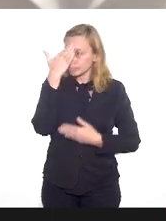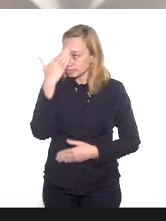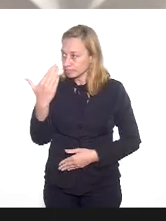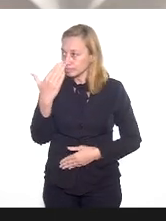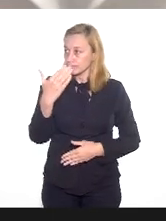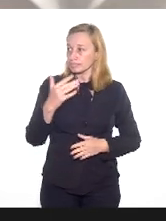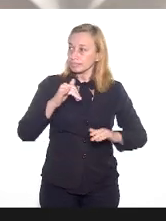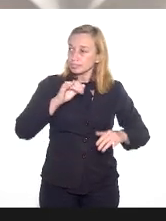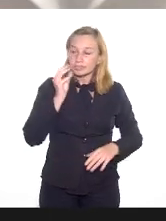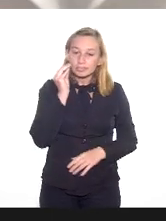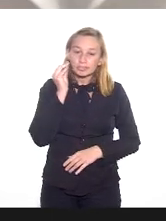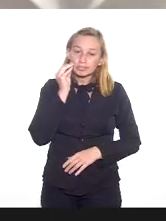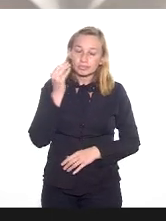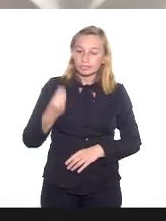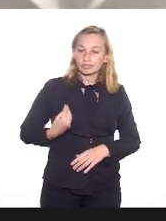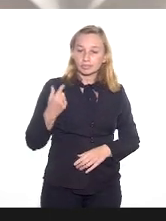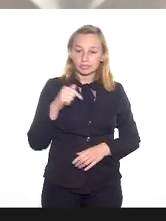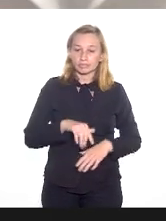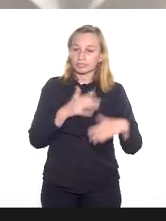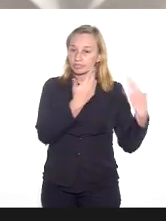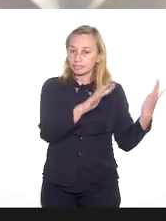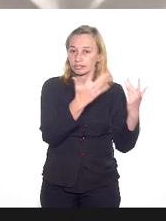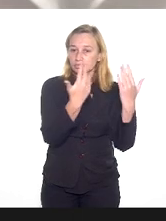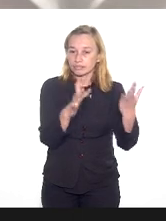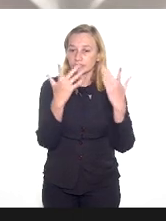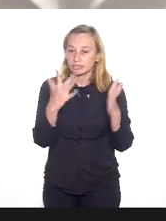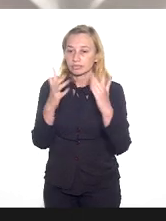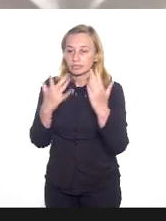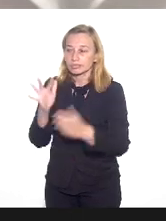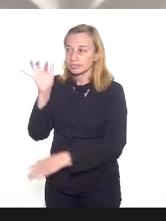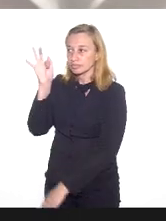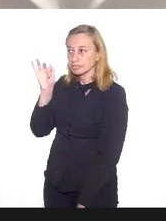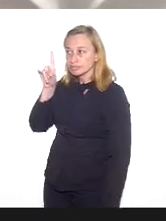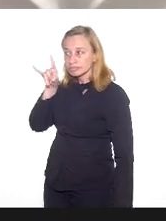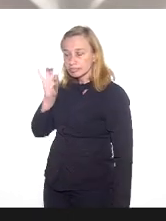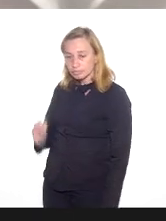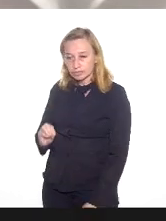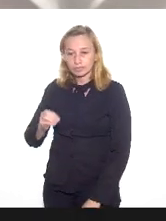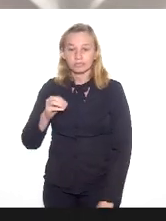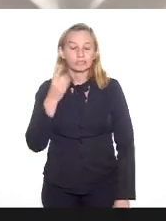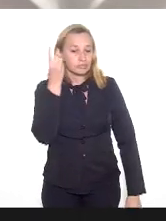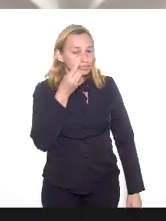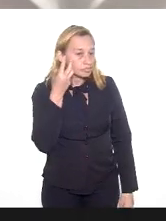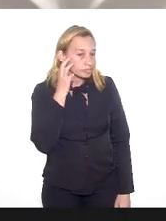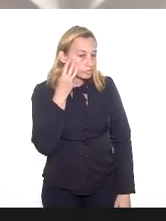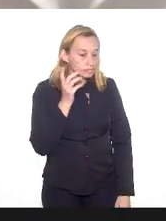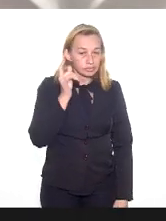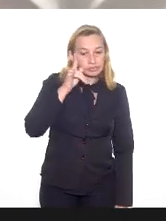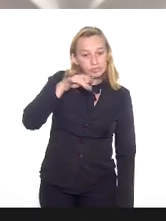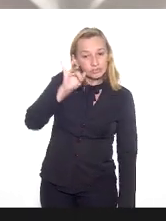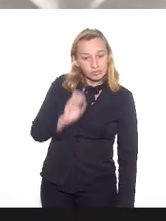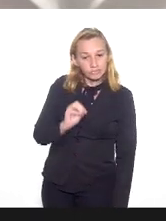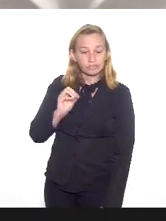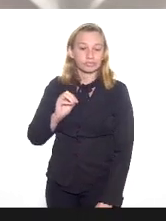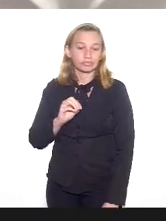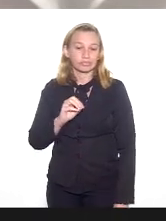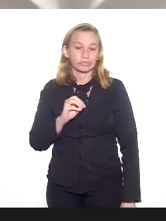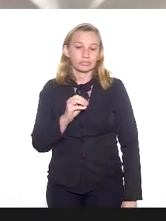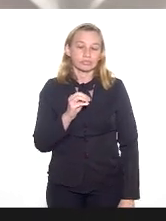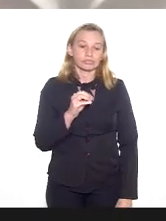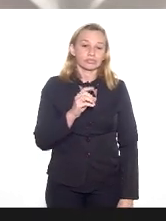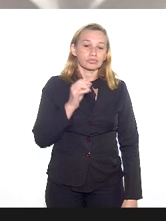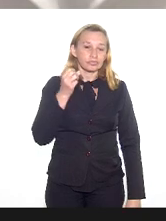obrigada pela oportunidade de estar aqui. Parabéns, parabéns, deputado Flávio, deputado Alexandre, deputado Valdec,